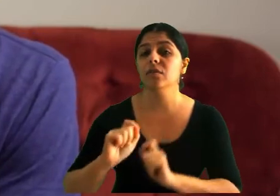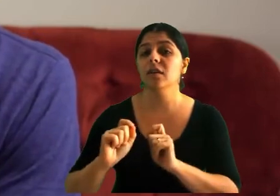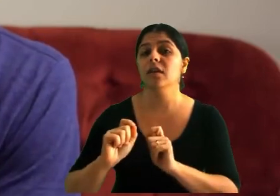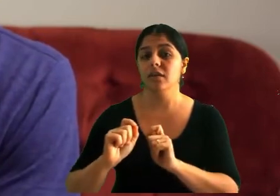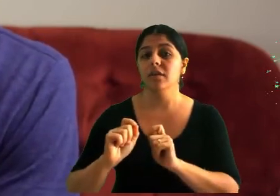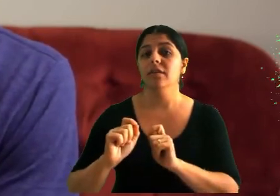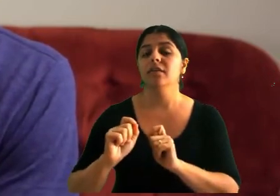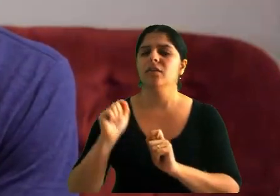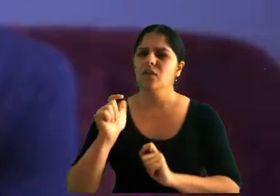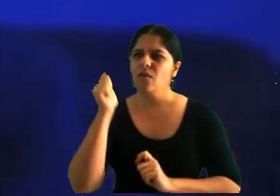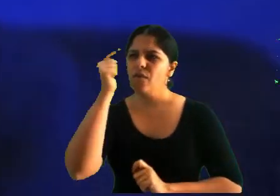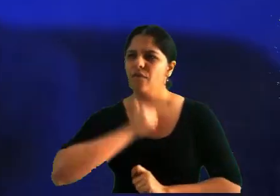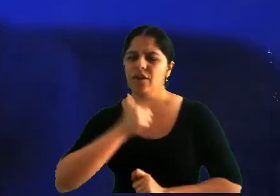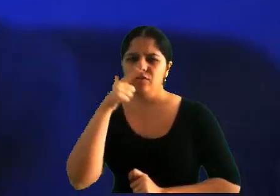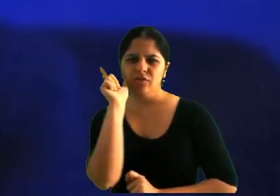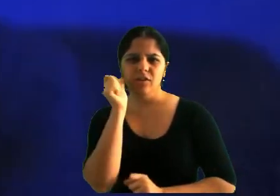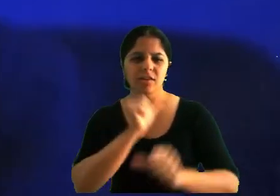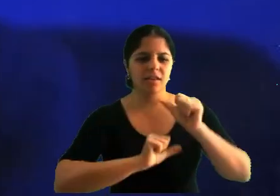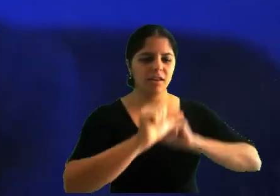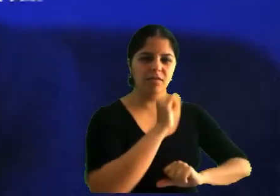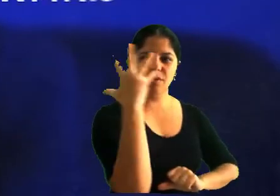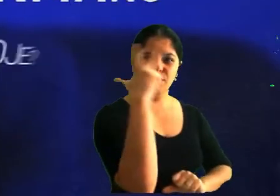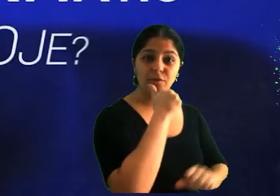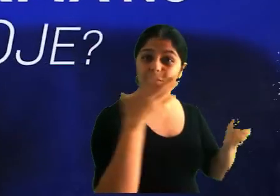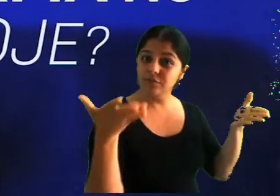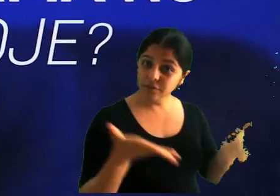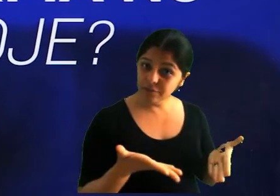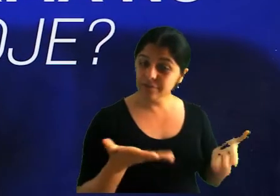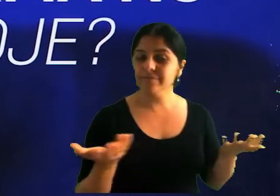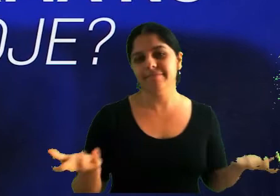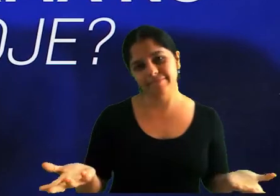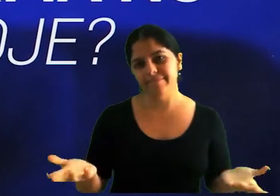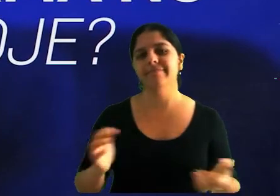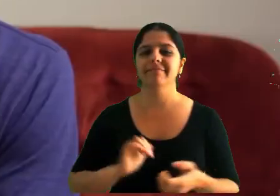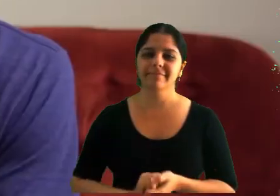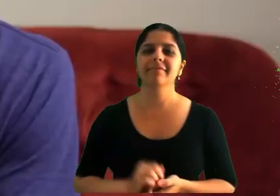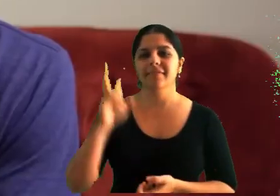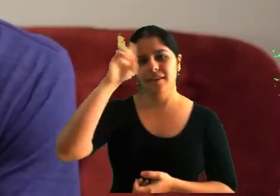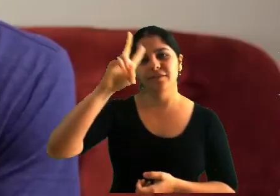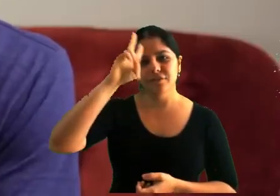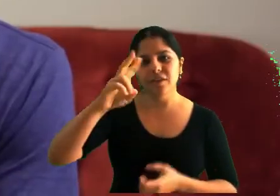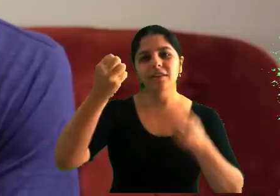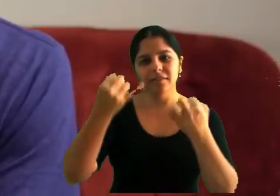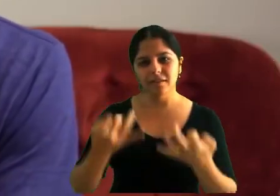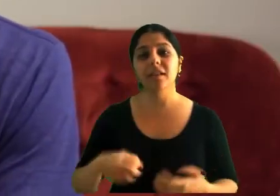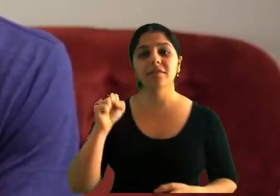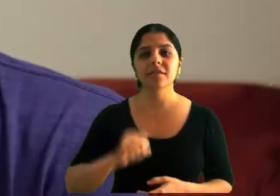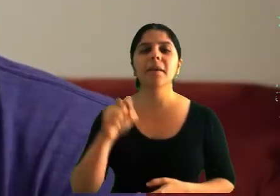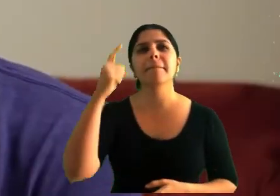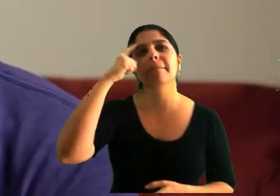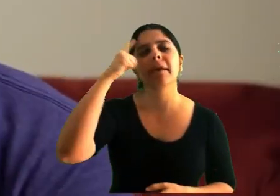que a arte propõe. O feio de ontem se transforma no belo de hoje? Bom, a história tem dito que